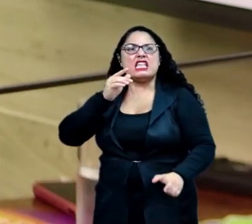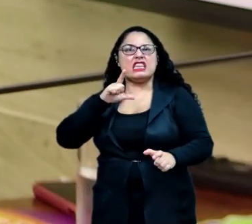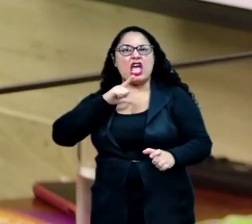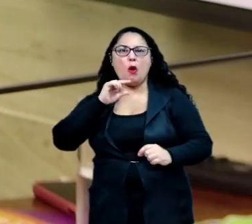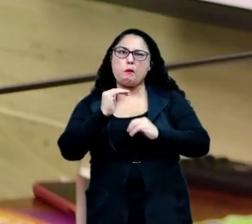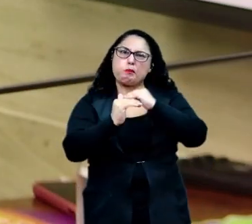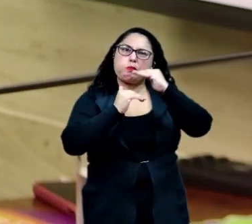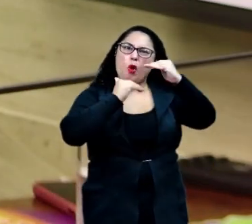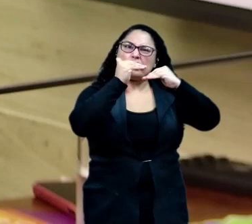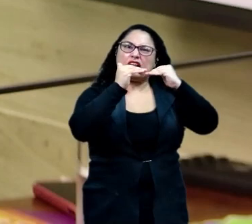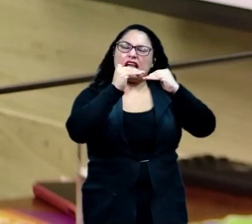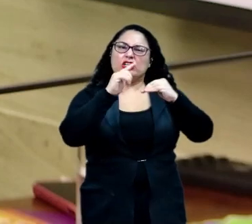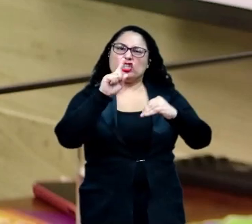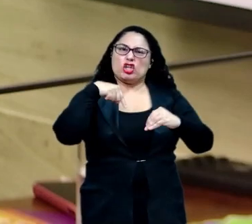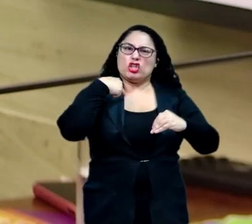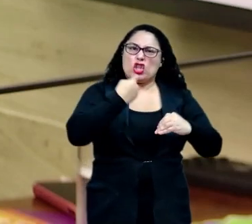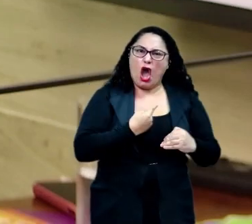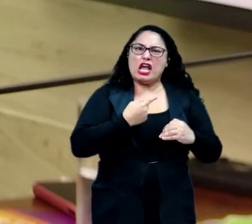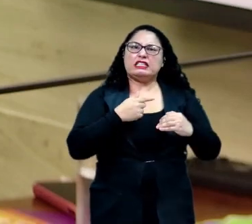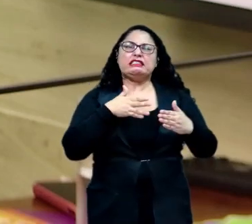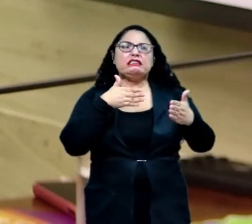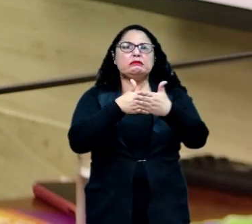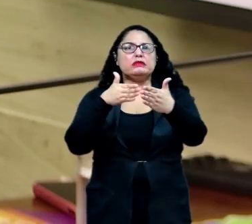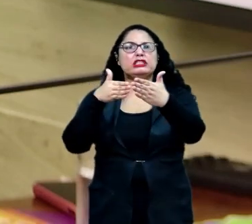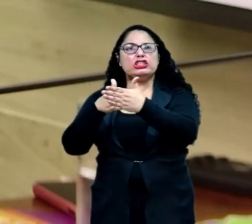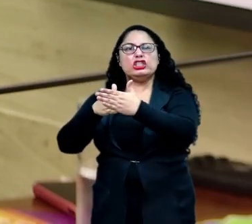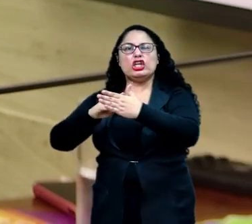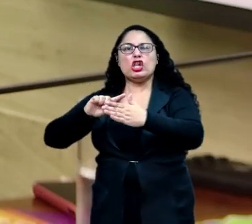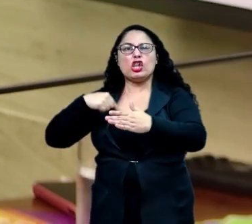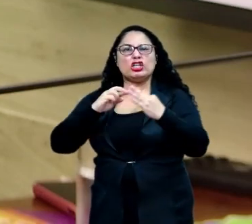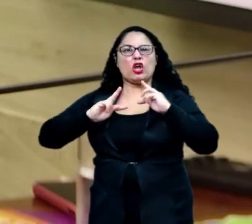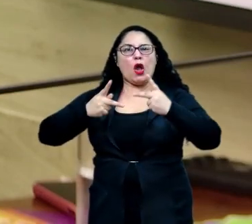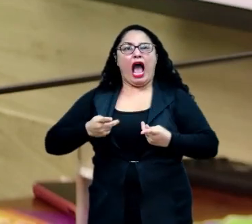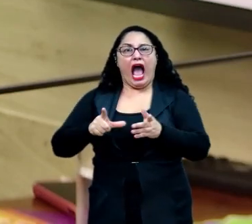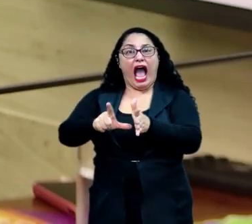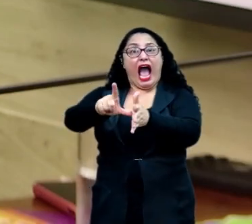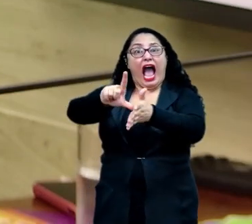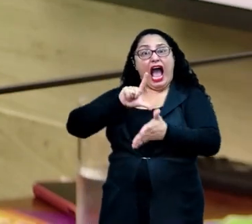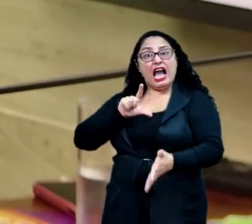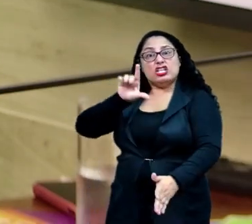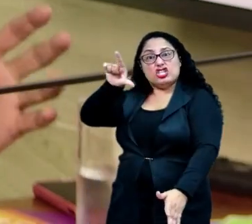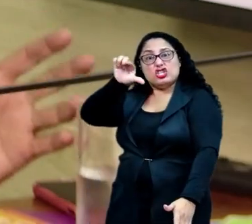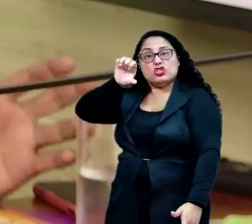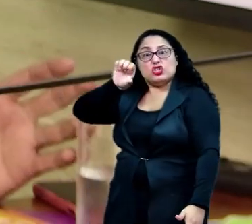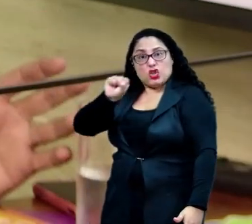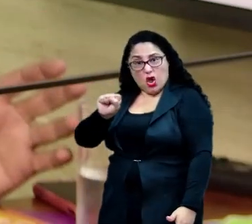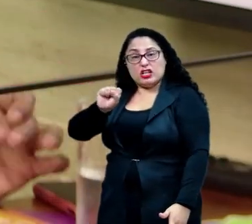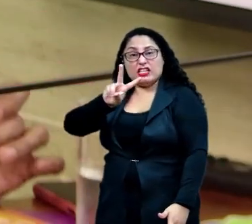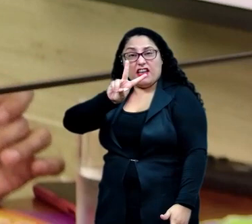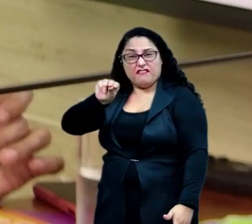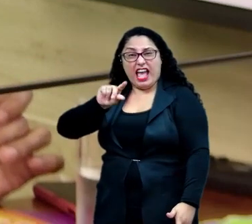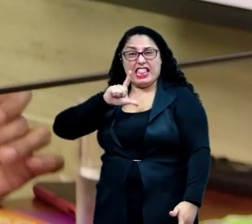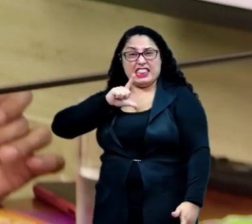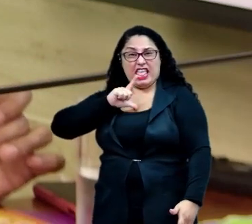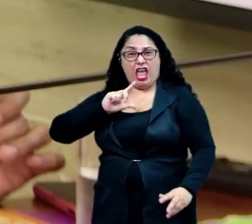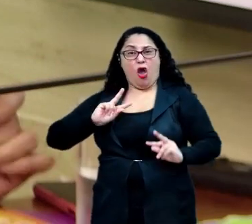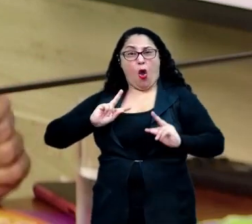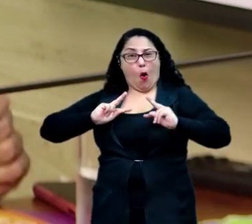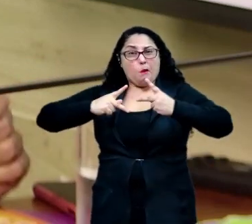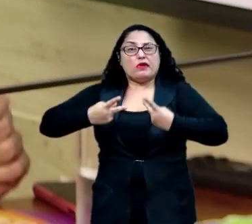a gente exerça a nossa humanidade antes dos 18 anos. Parece que você só vai ter humanidade ou só vai